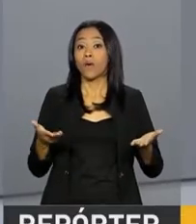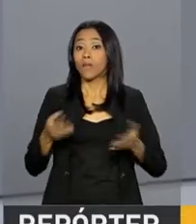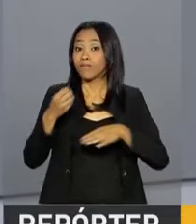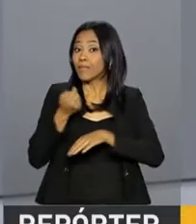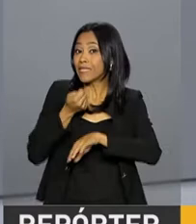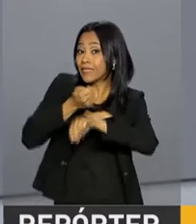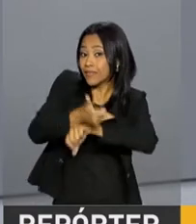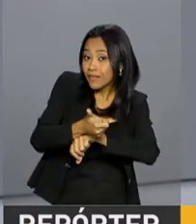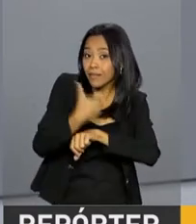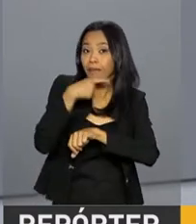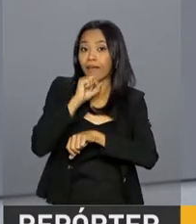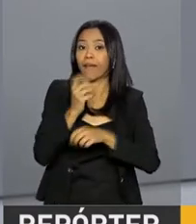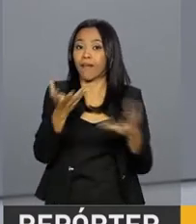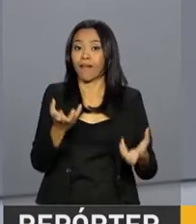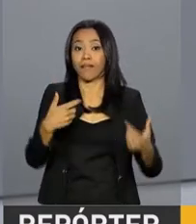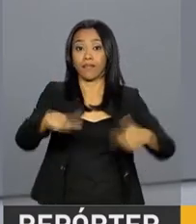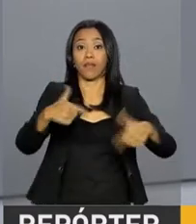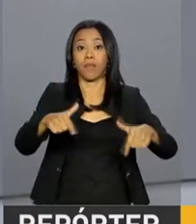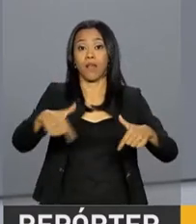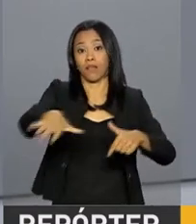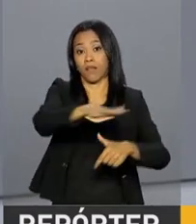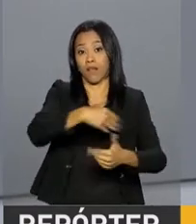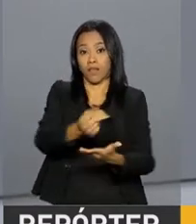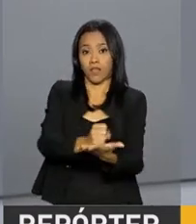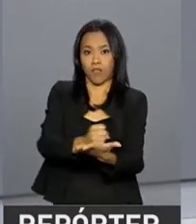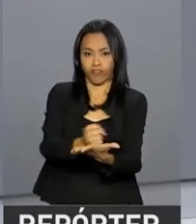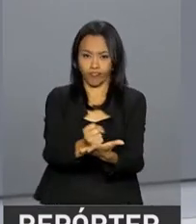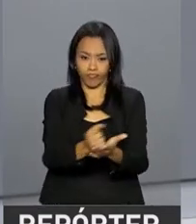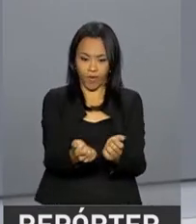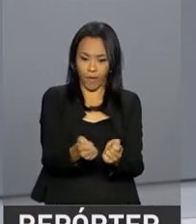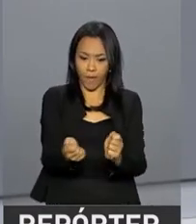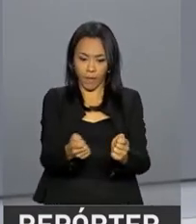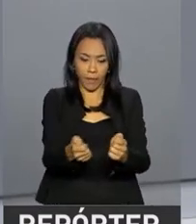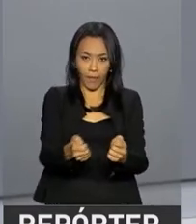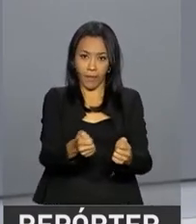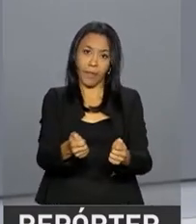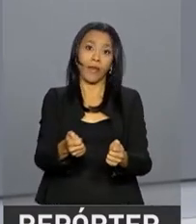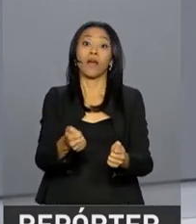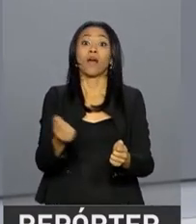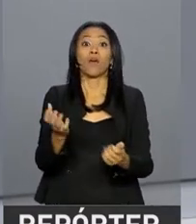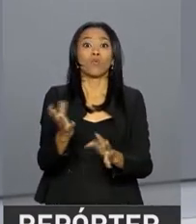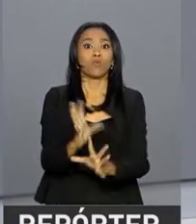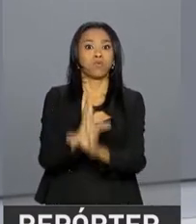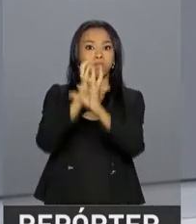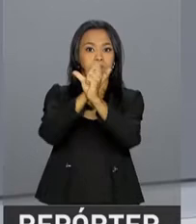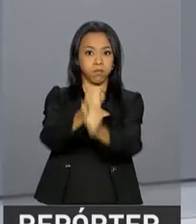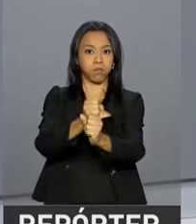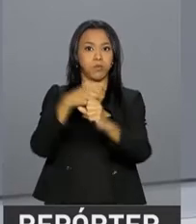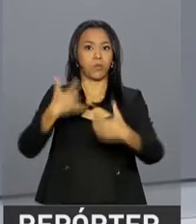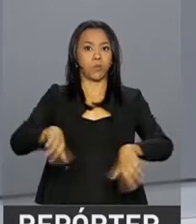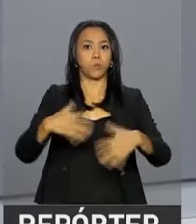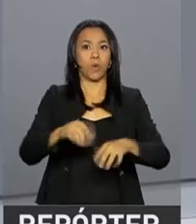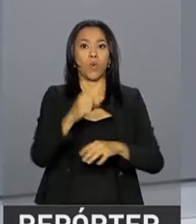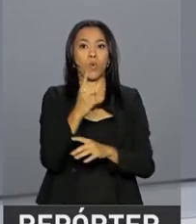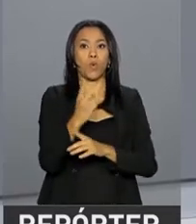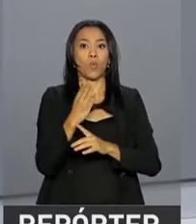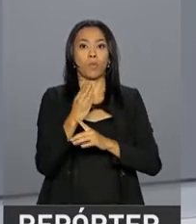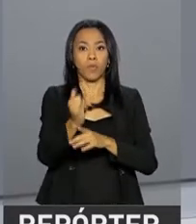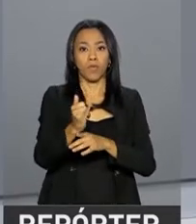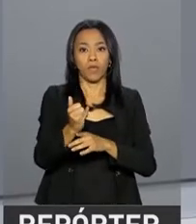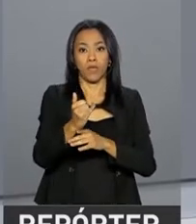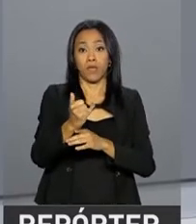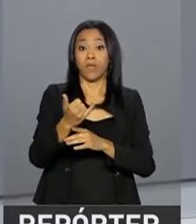para quem quer trabalhar no mercado de games o faturamento do setor no brasil em 2017 foi de 1 bilhão e 300 milhões de